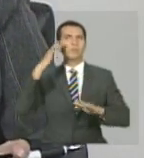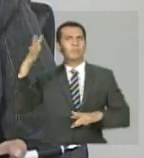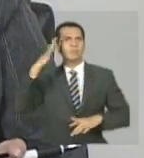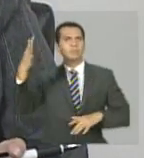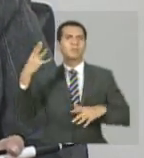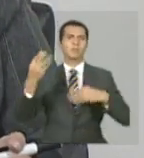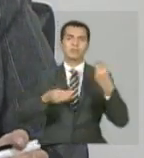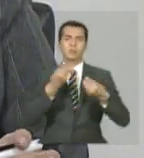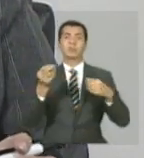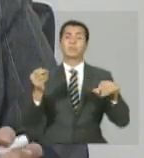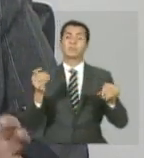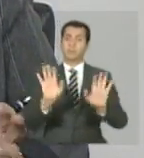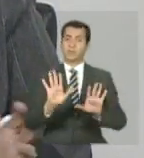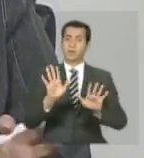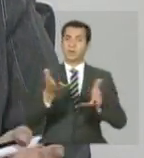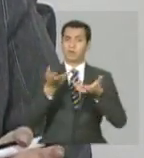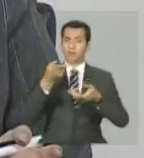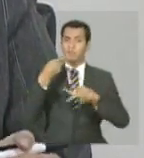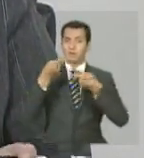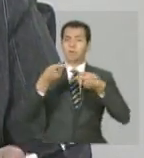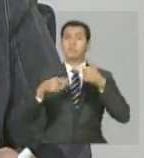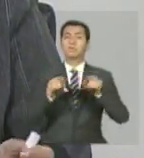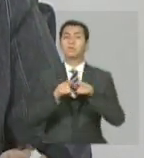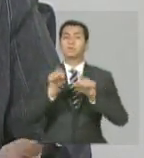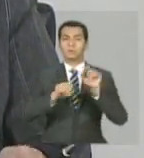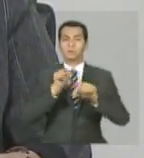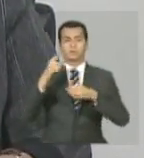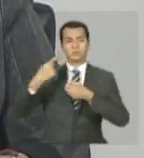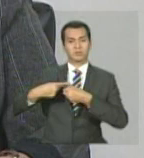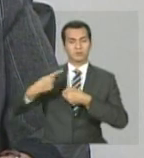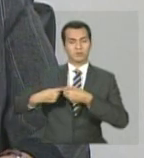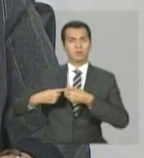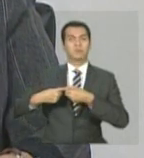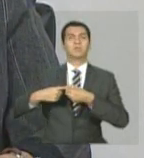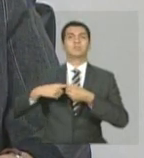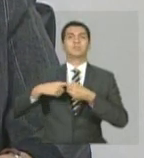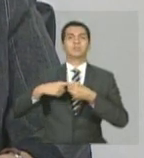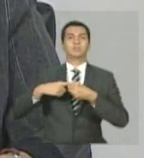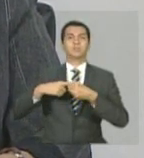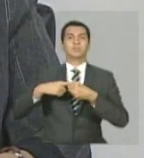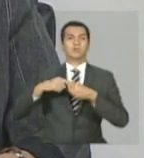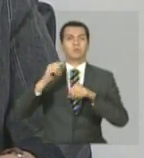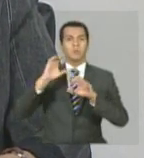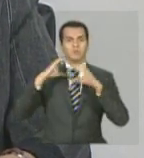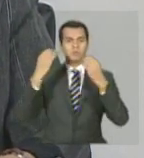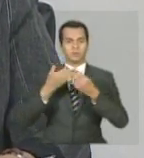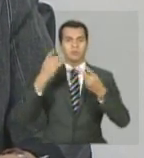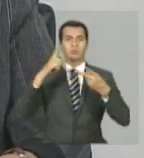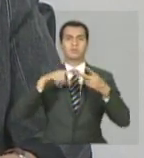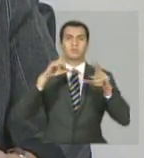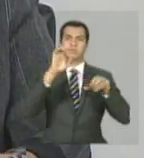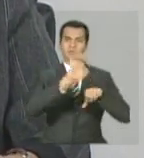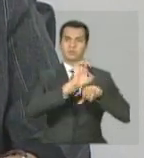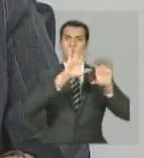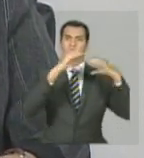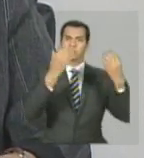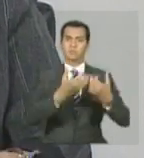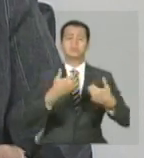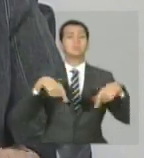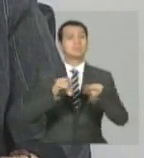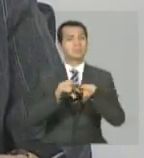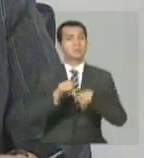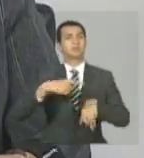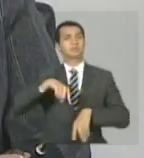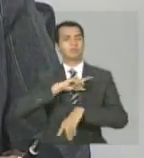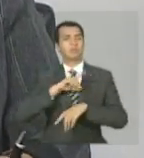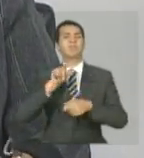conferências no plano municipal e estadual, nós tivemos encontros temáticos. foi muito importante, foi uma inovação